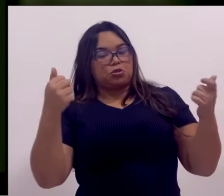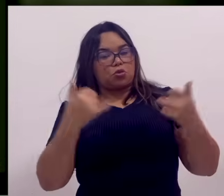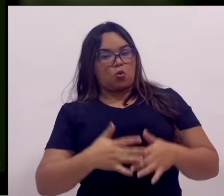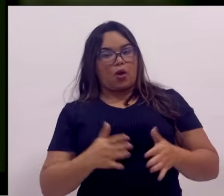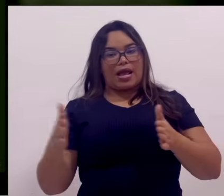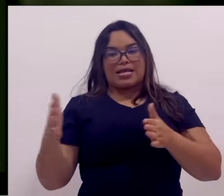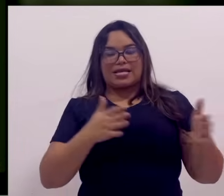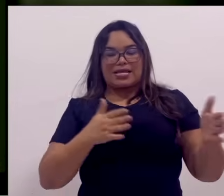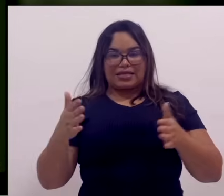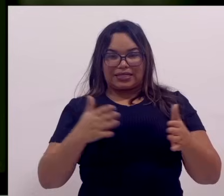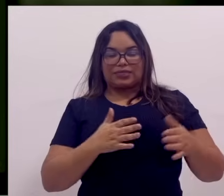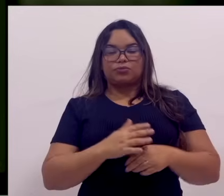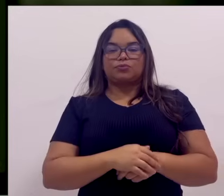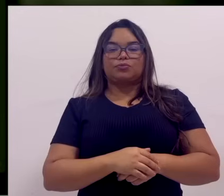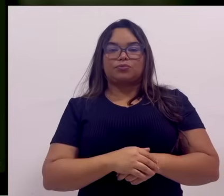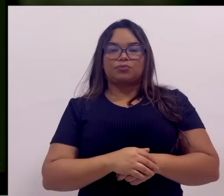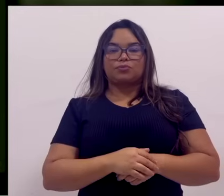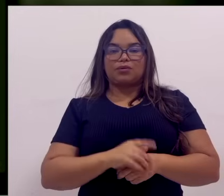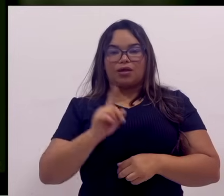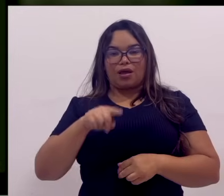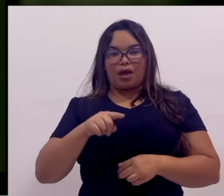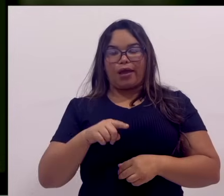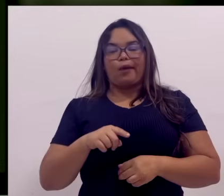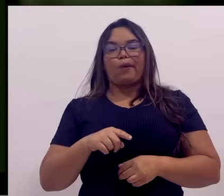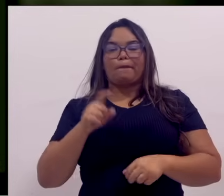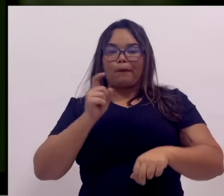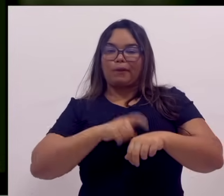cidade havia um templo ao deus Apolo, deus Sol,